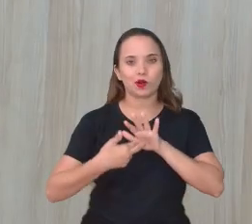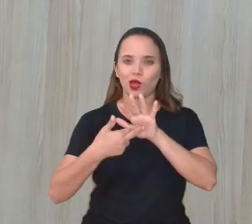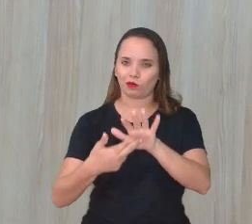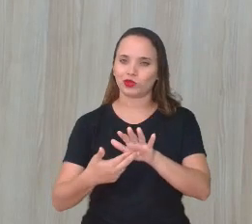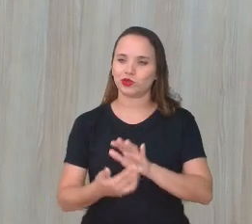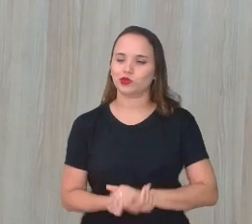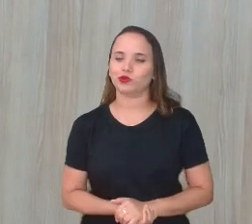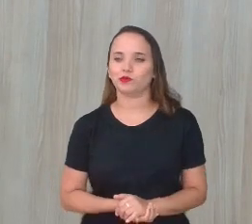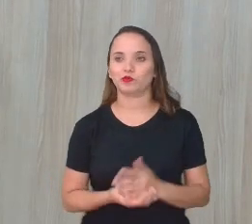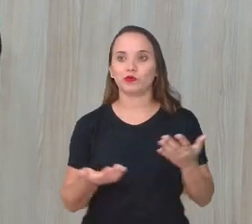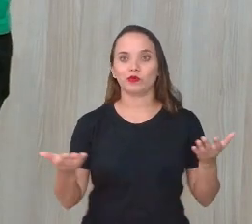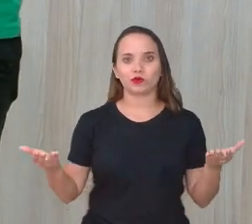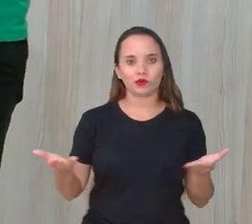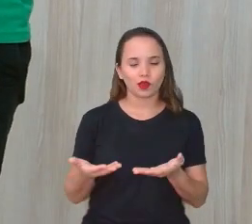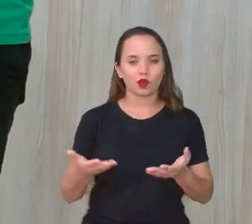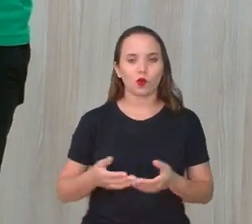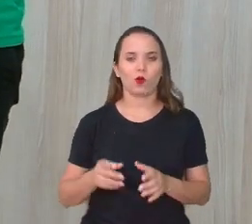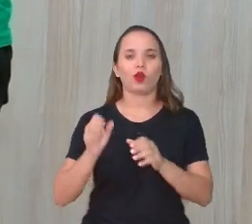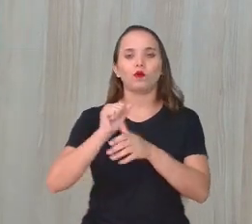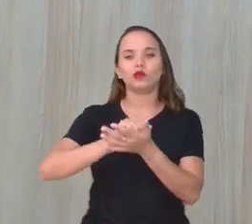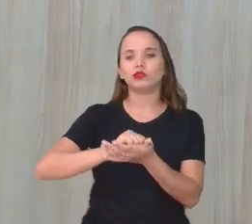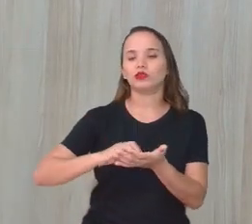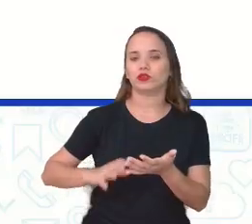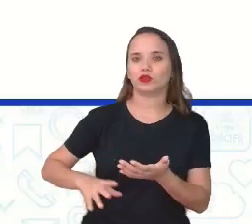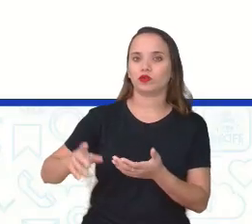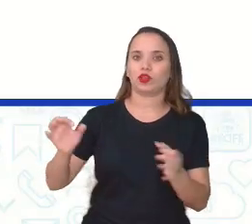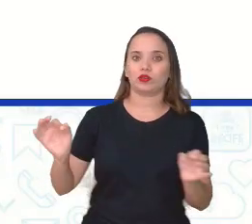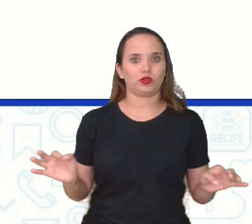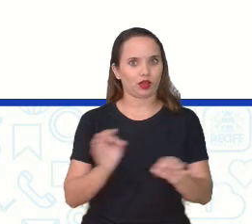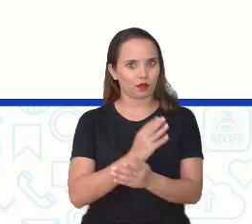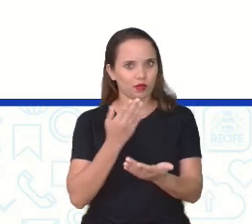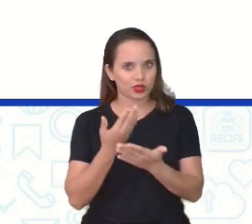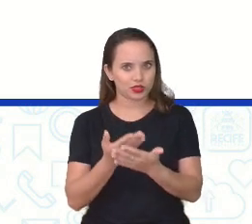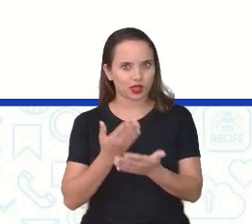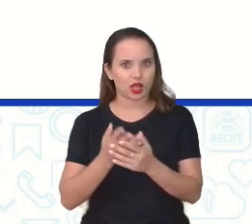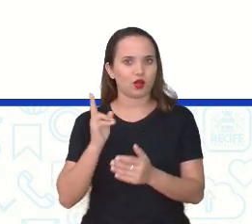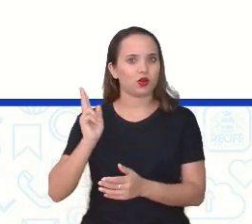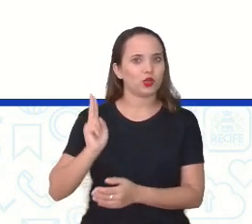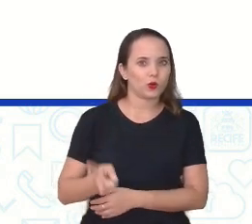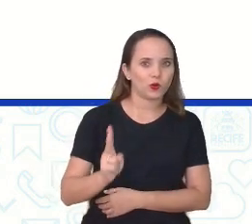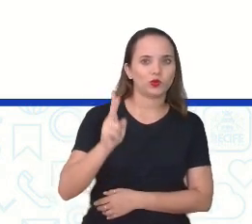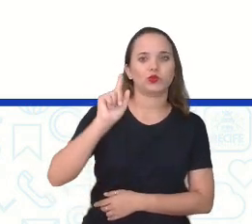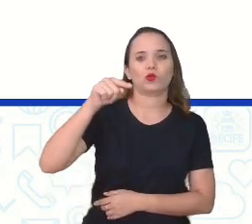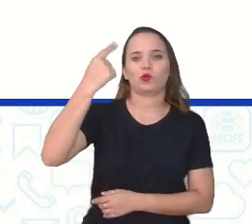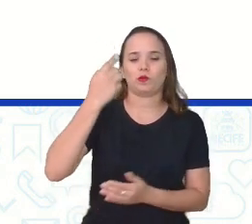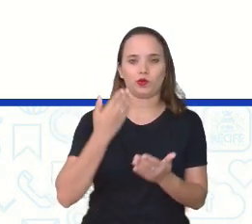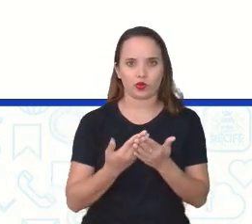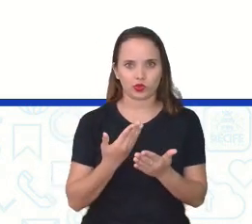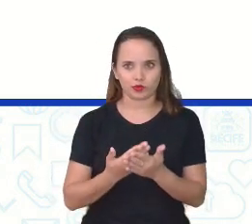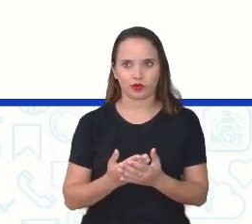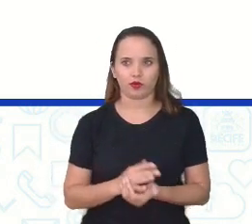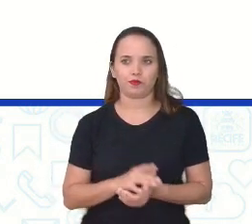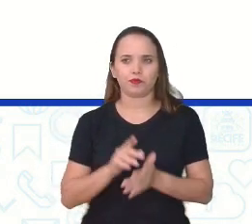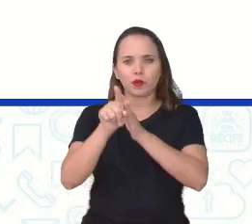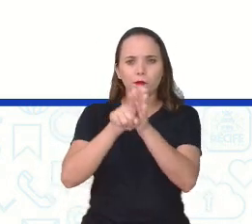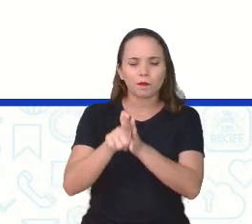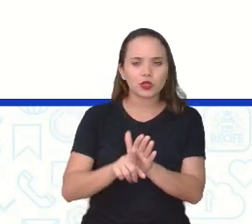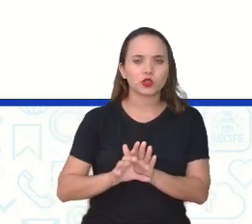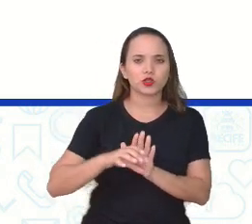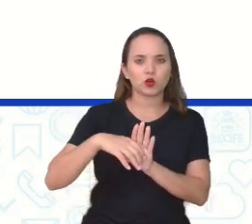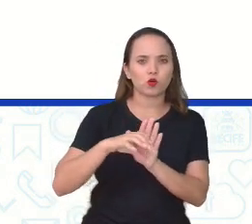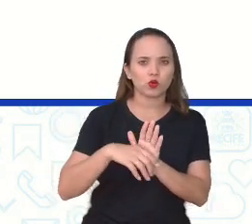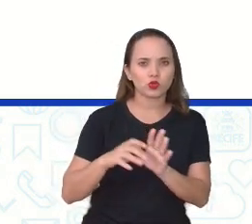vou passar para vocês aqui, uma atividade para a gente fechar essa aula e continuar na próxima. Pesquise um conceito